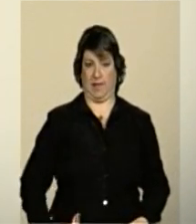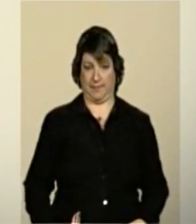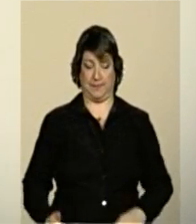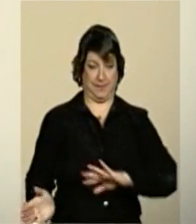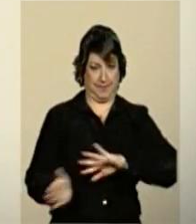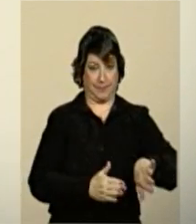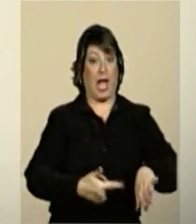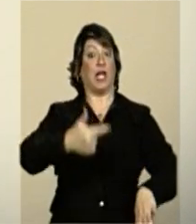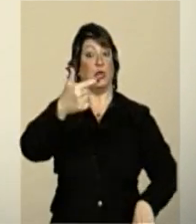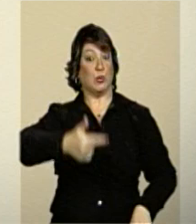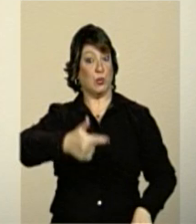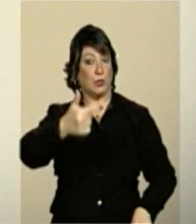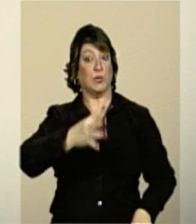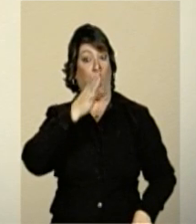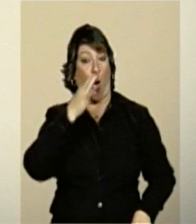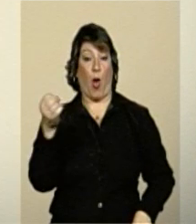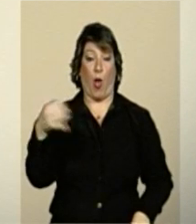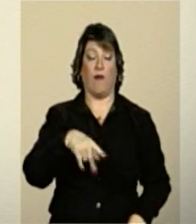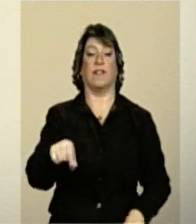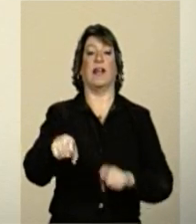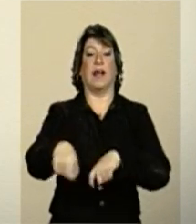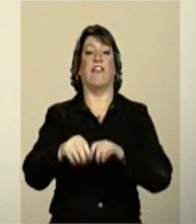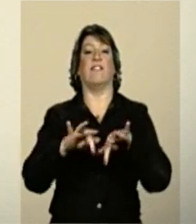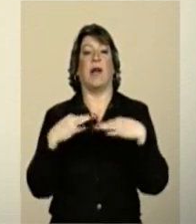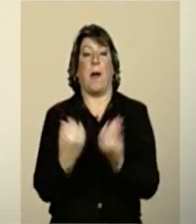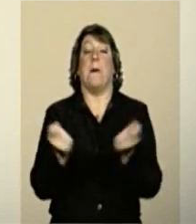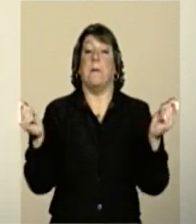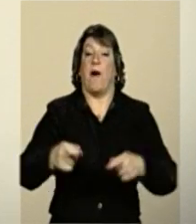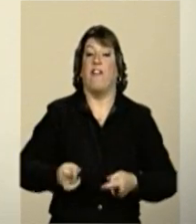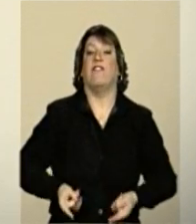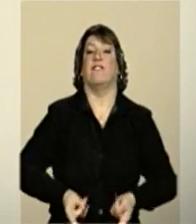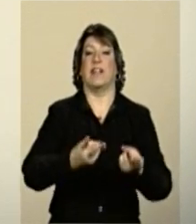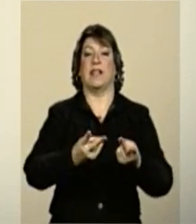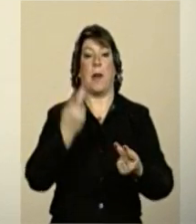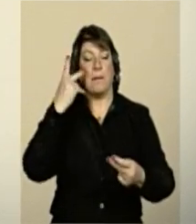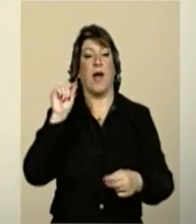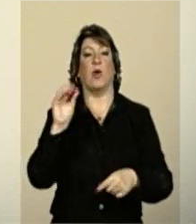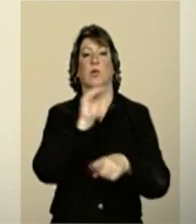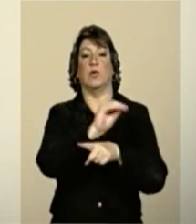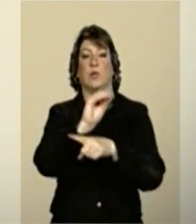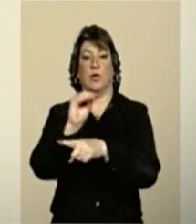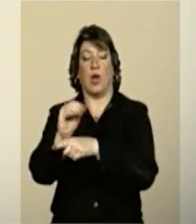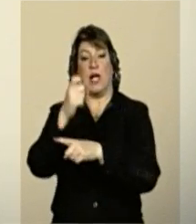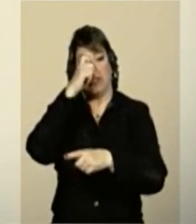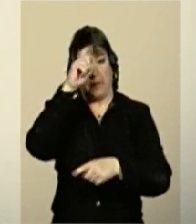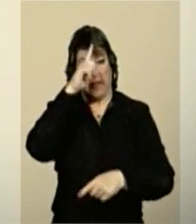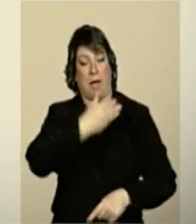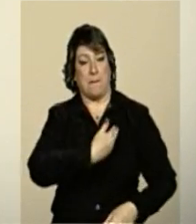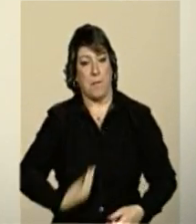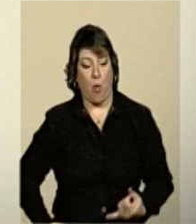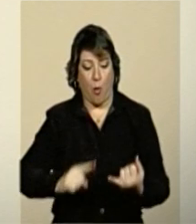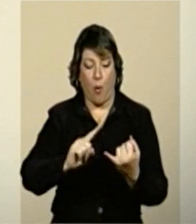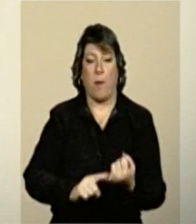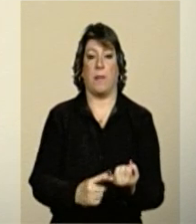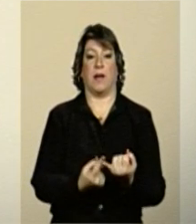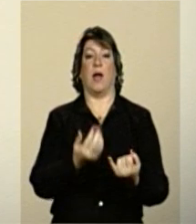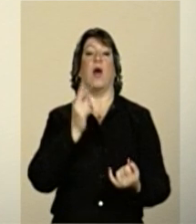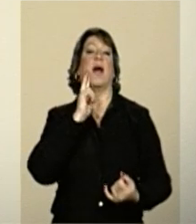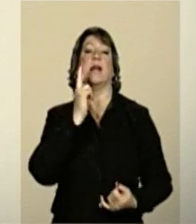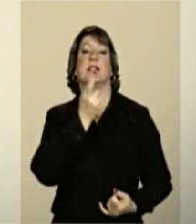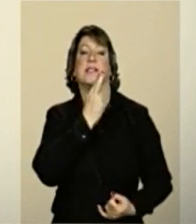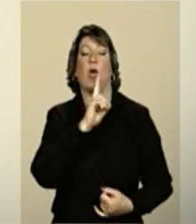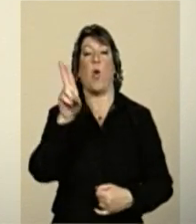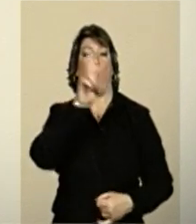segunda novidade, Luciano, é que a agricultura familiar vai poder vender para abastecer hospitais públicos,